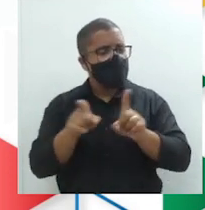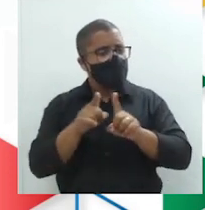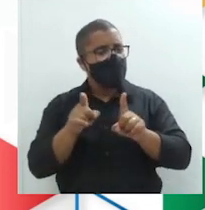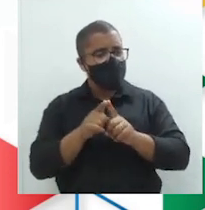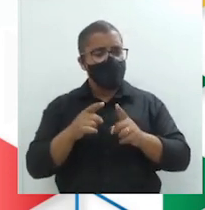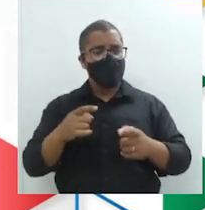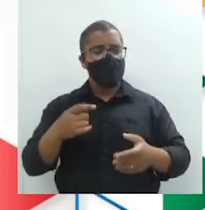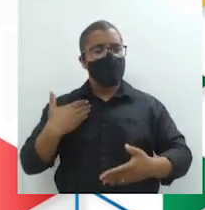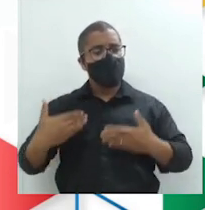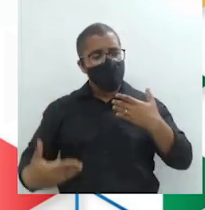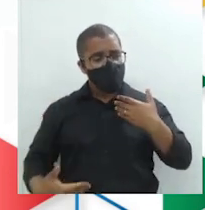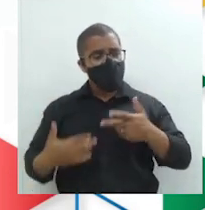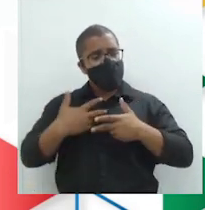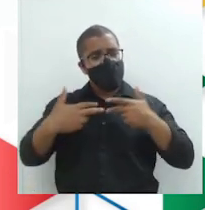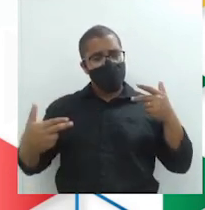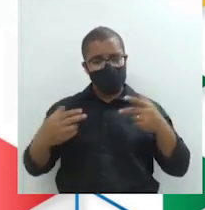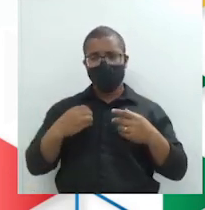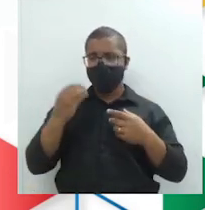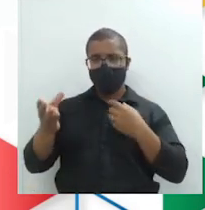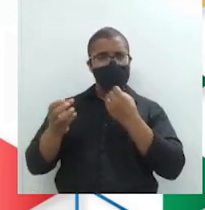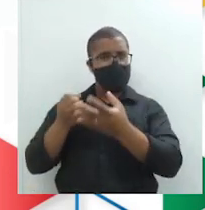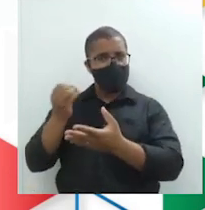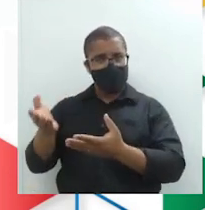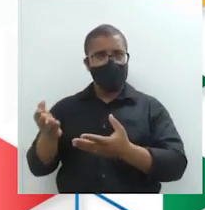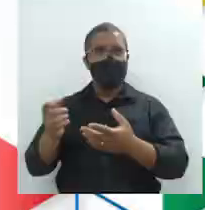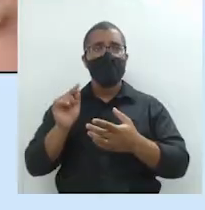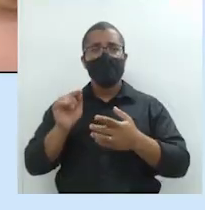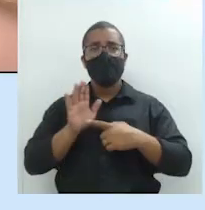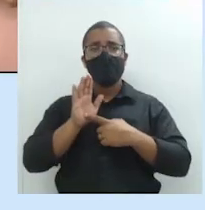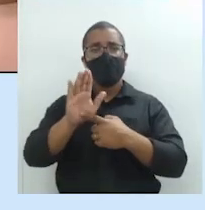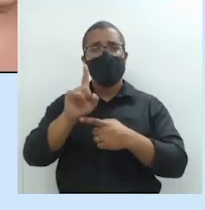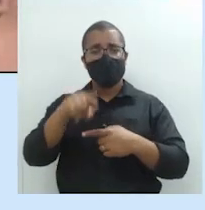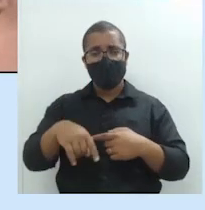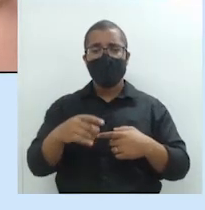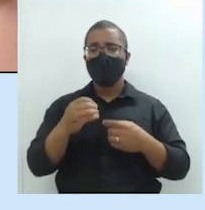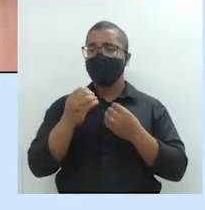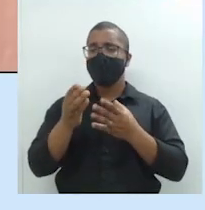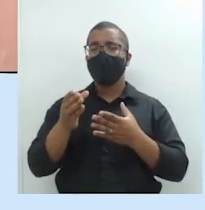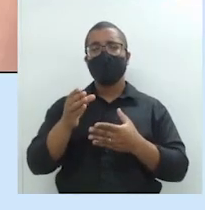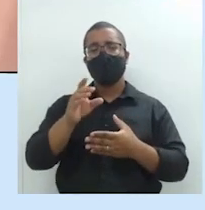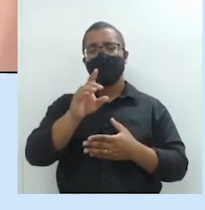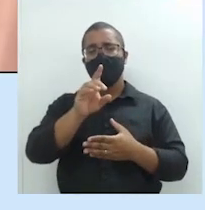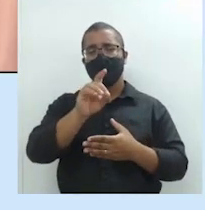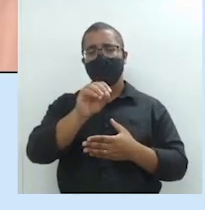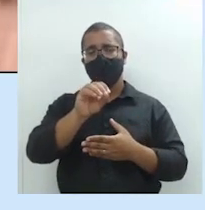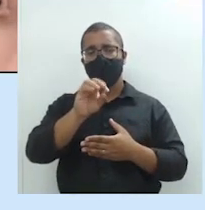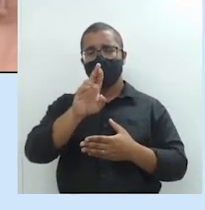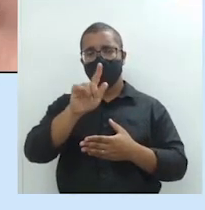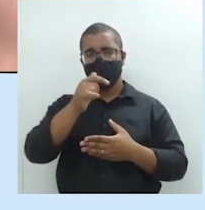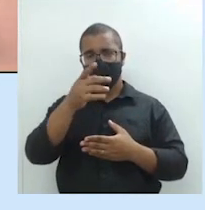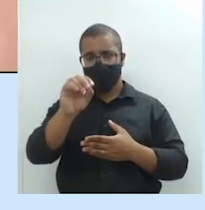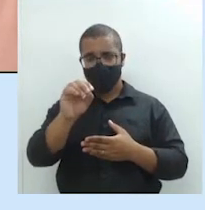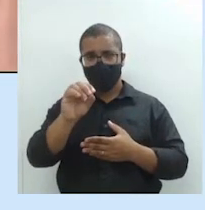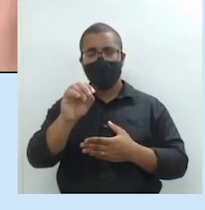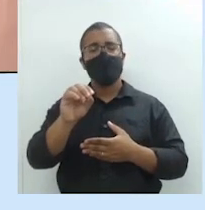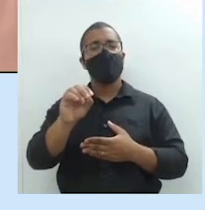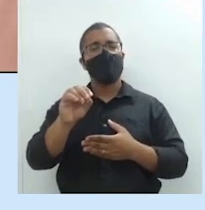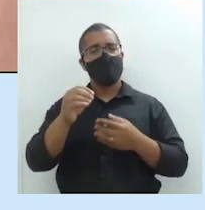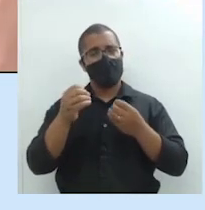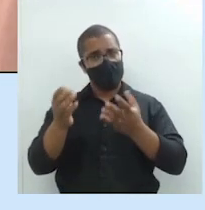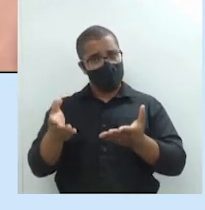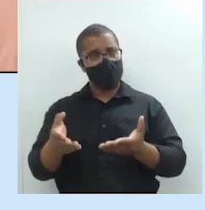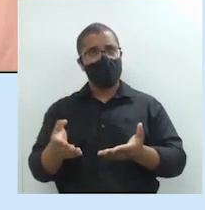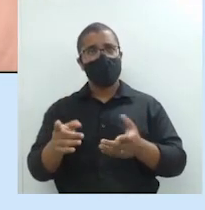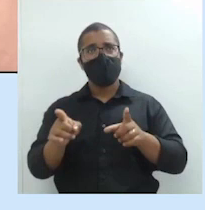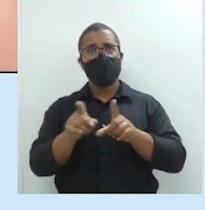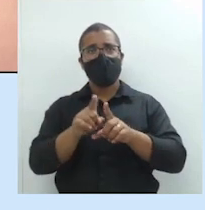Aqui está o que? Incentivando justamente o que? A doação de órgãos. Gravem bem. Outra questão